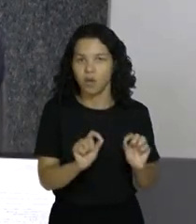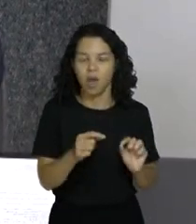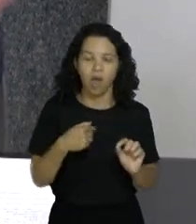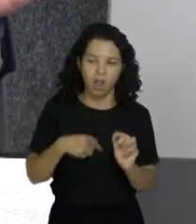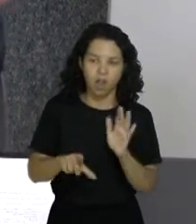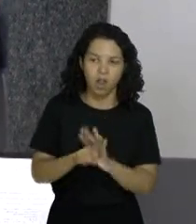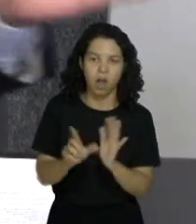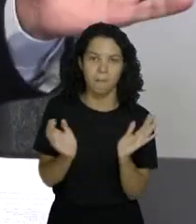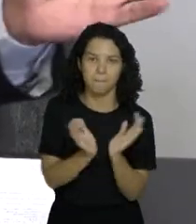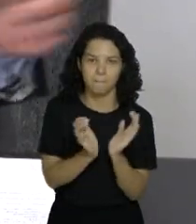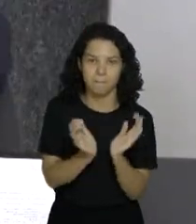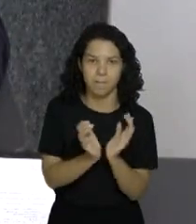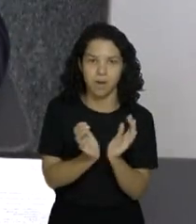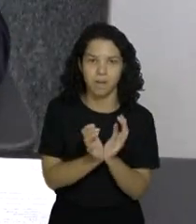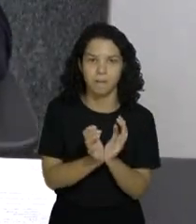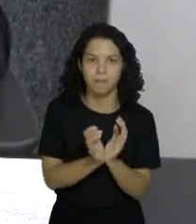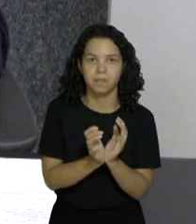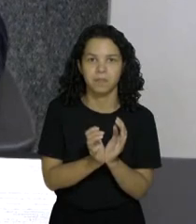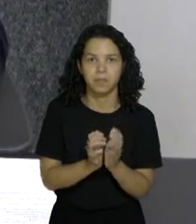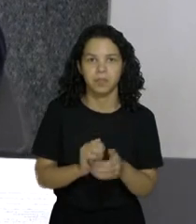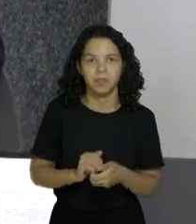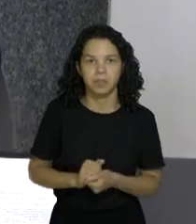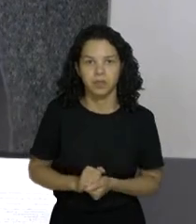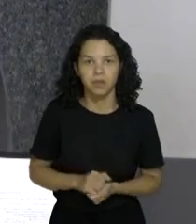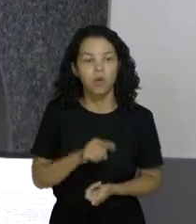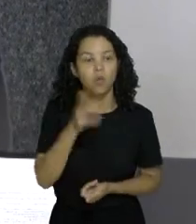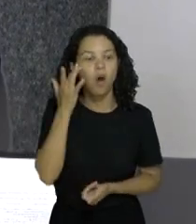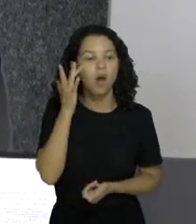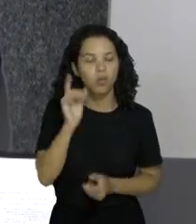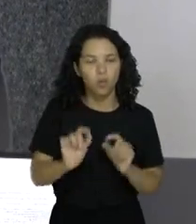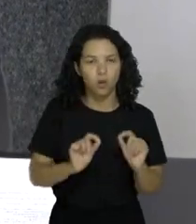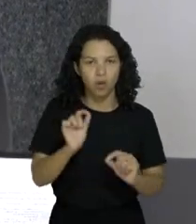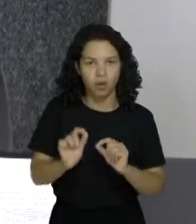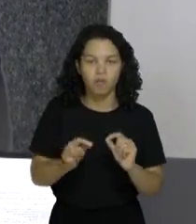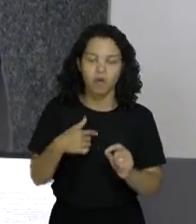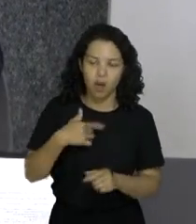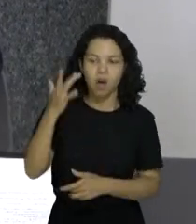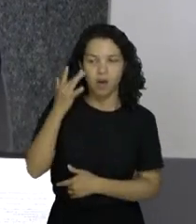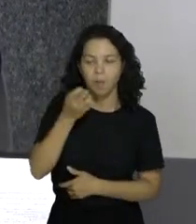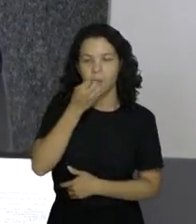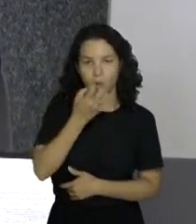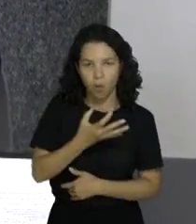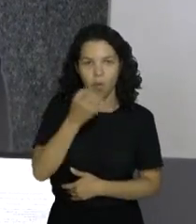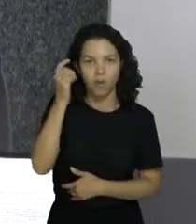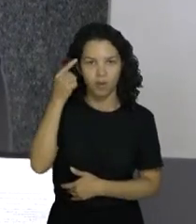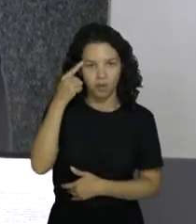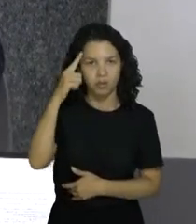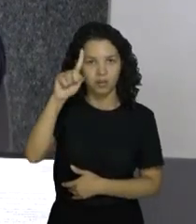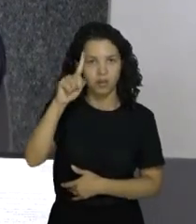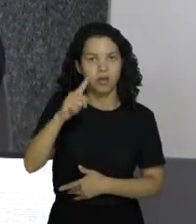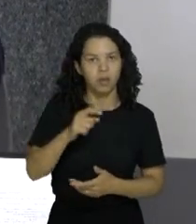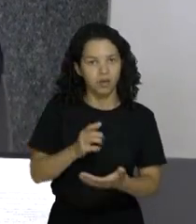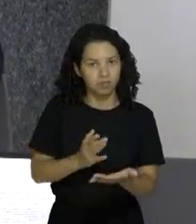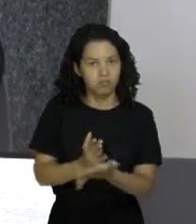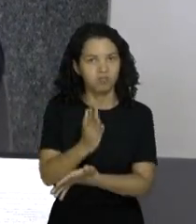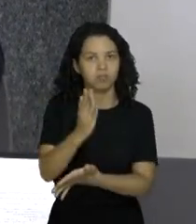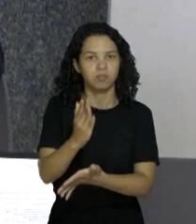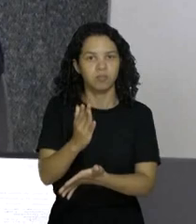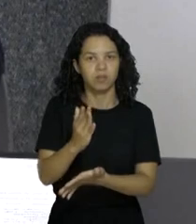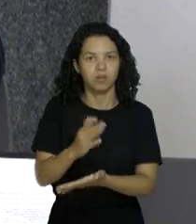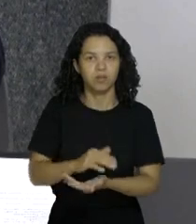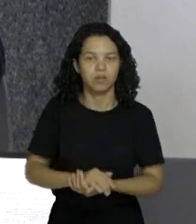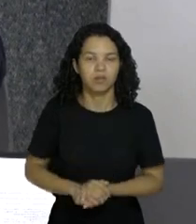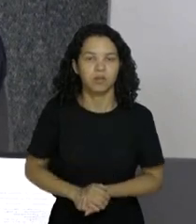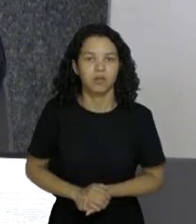aí olhou para o Eduardo e ele fica Eduardo Ah eu achei a ideia boa vamos fazer autorizar a fazer bom eu como